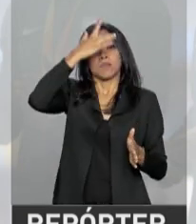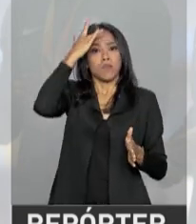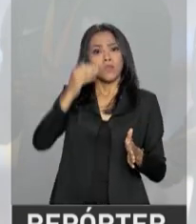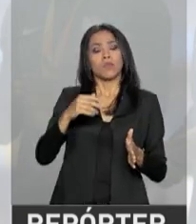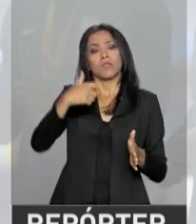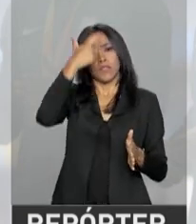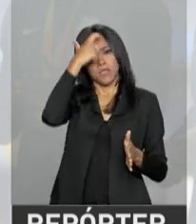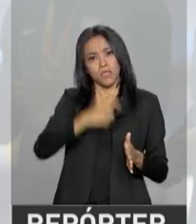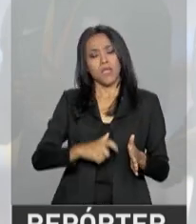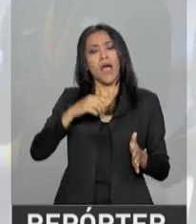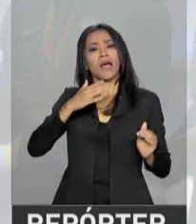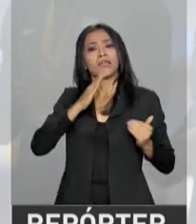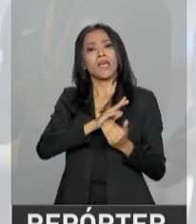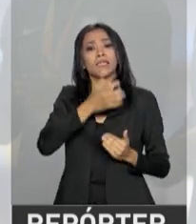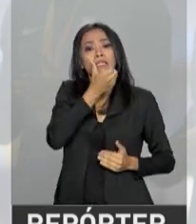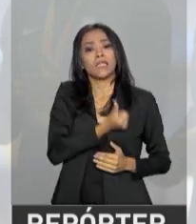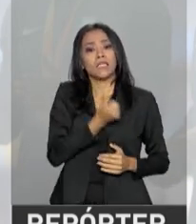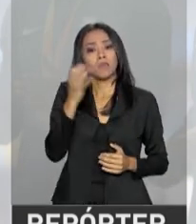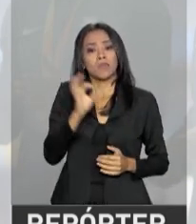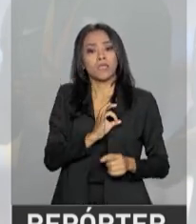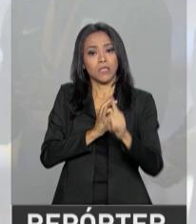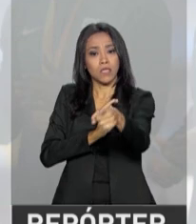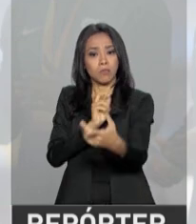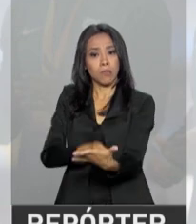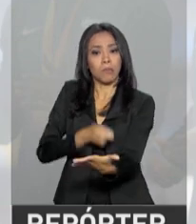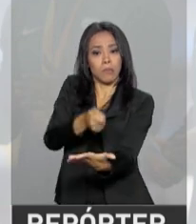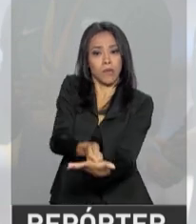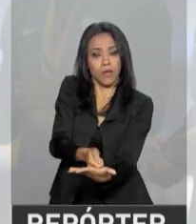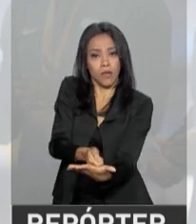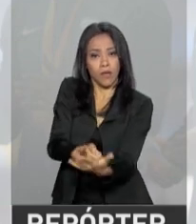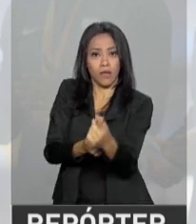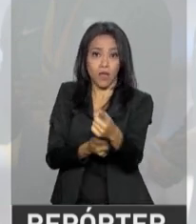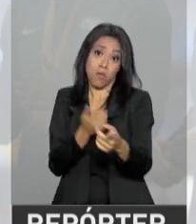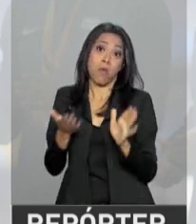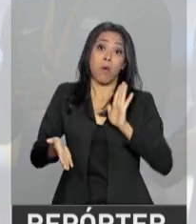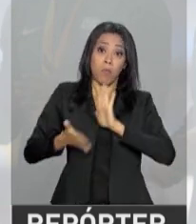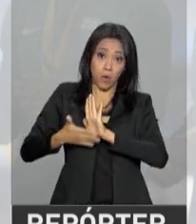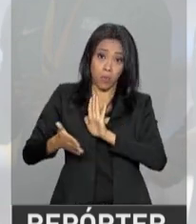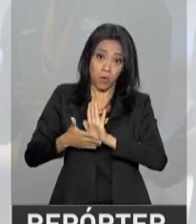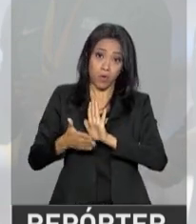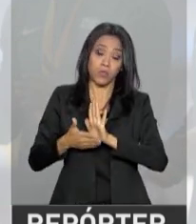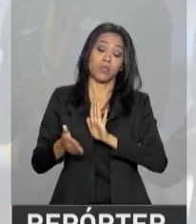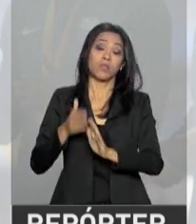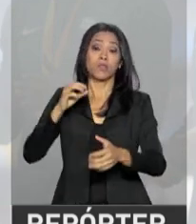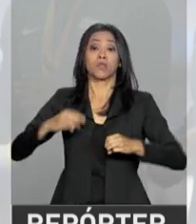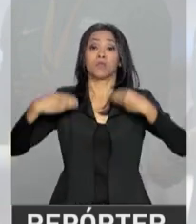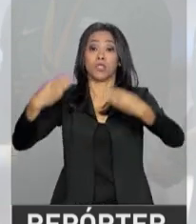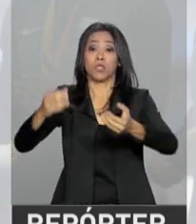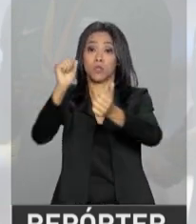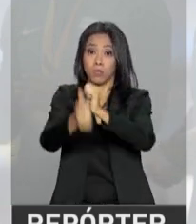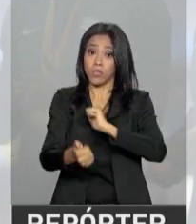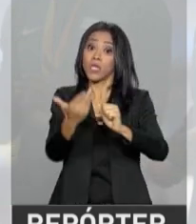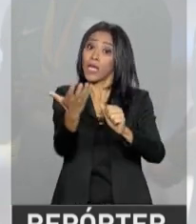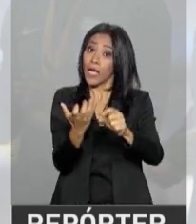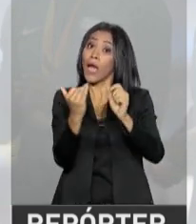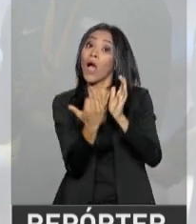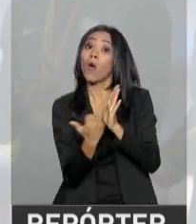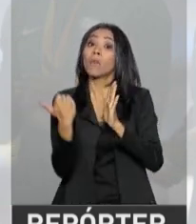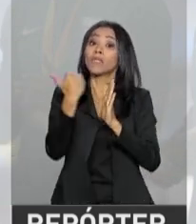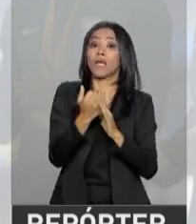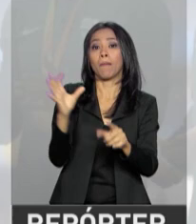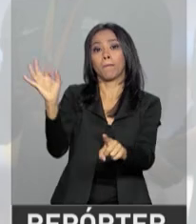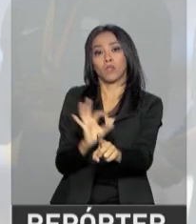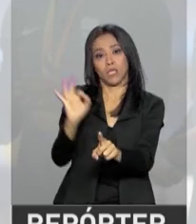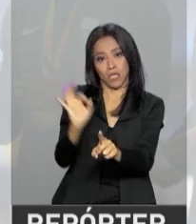até 6% do imposto a pagar uma proposta do ministério do esporte quer aumentar esses valores